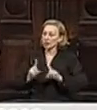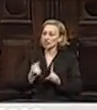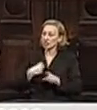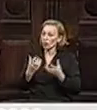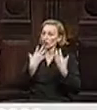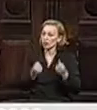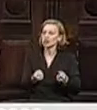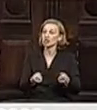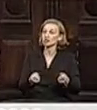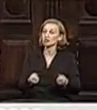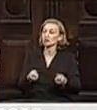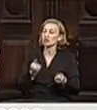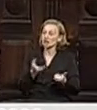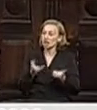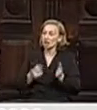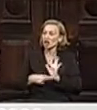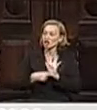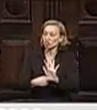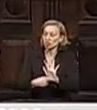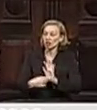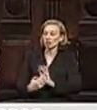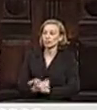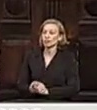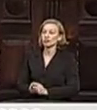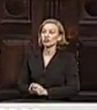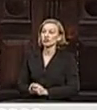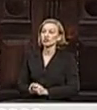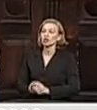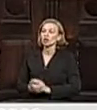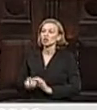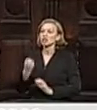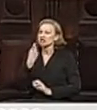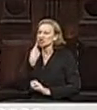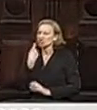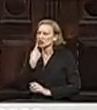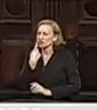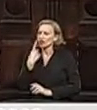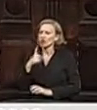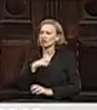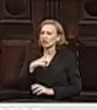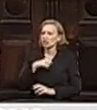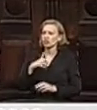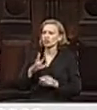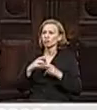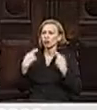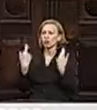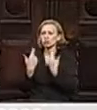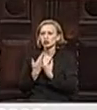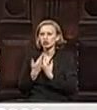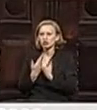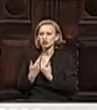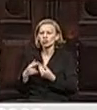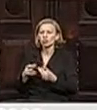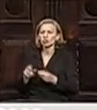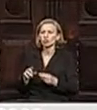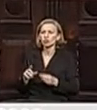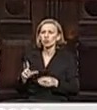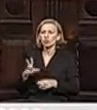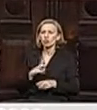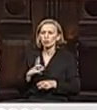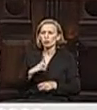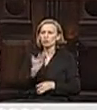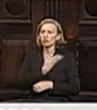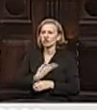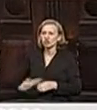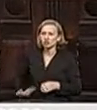governador me relatou que na próxima sexta-feira uma comitiva, enviada inclusive pelo próprio governador, junto com pessoas